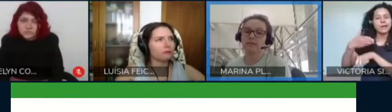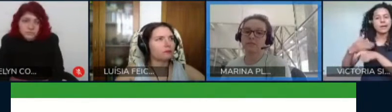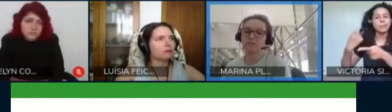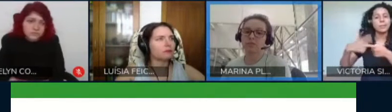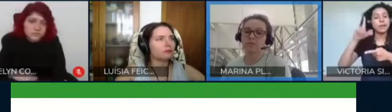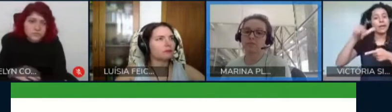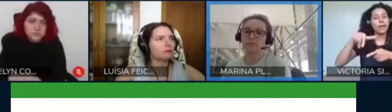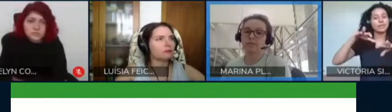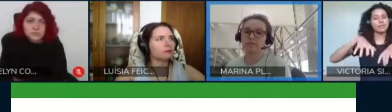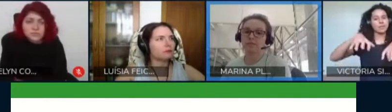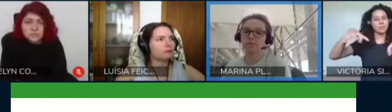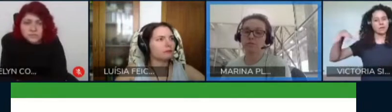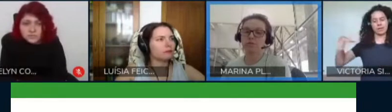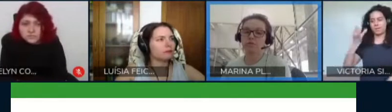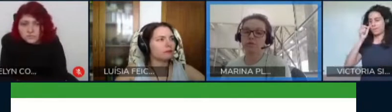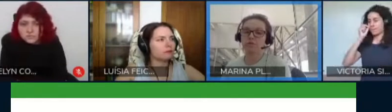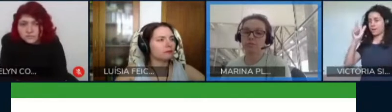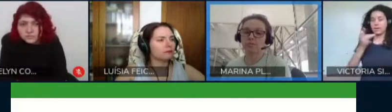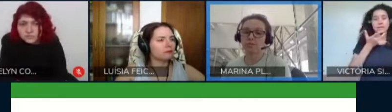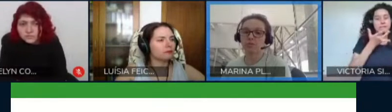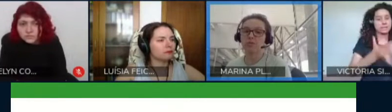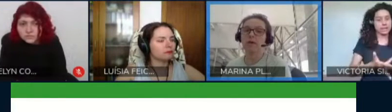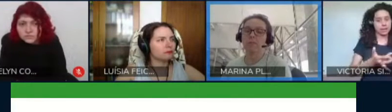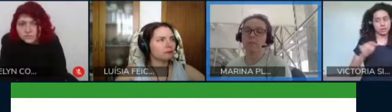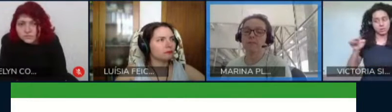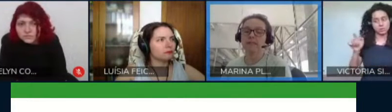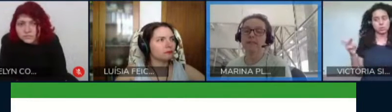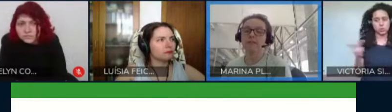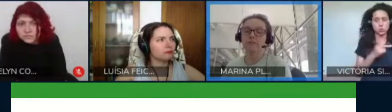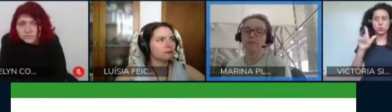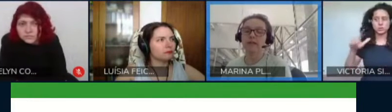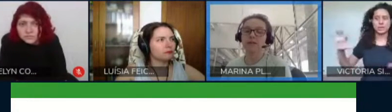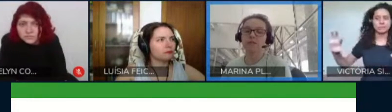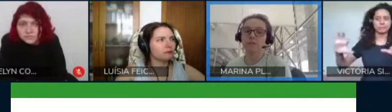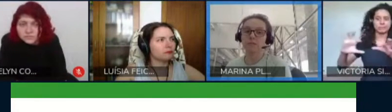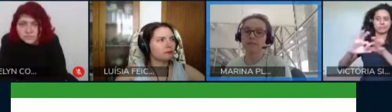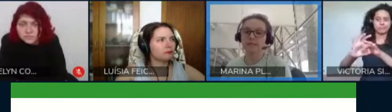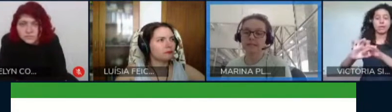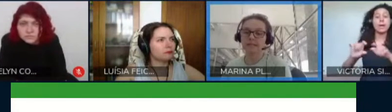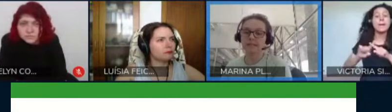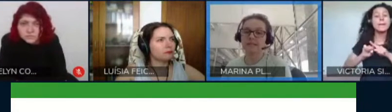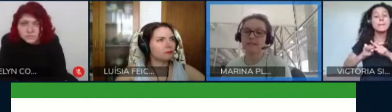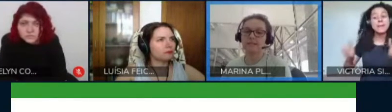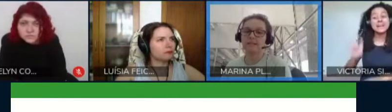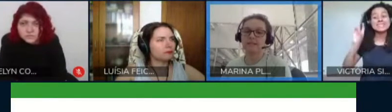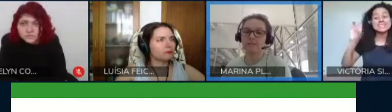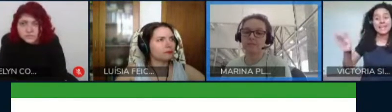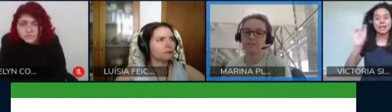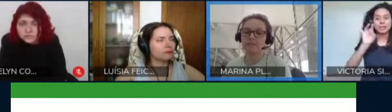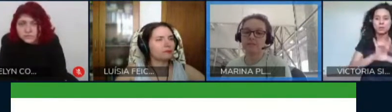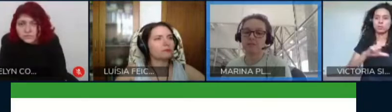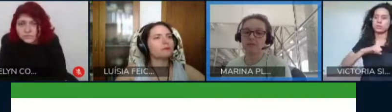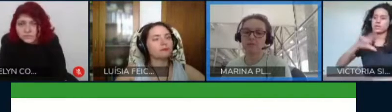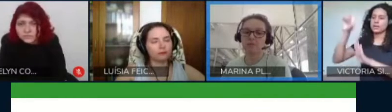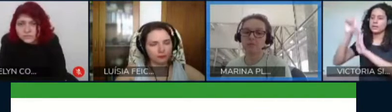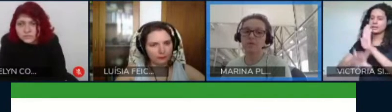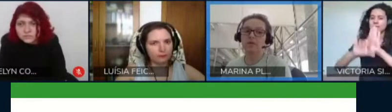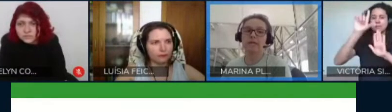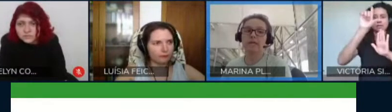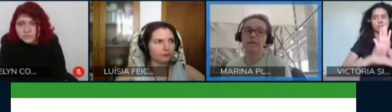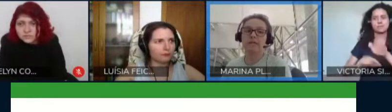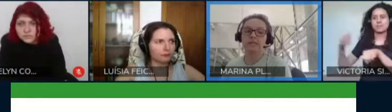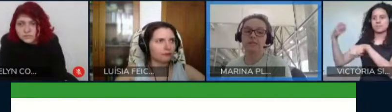separado. Esses módulos, eles são continuação do outro, mas cada um tem a sua presença específica,